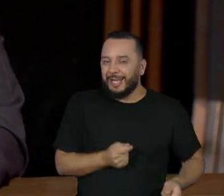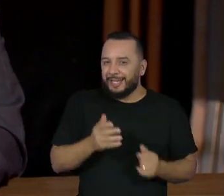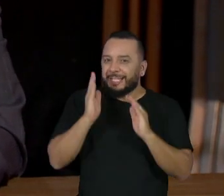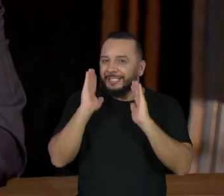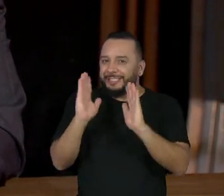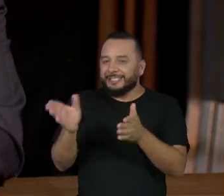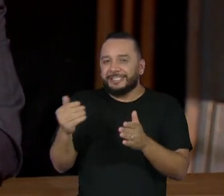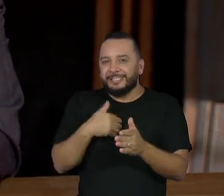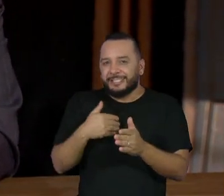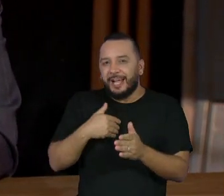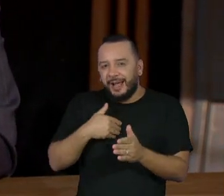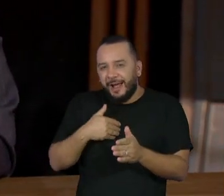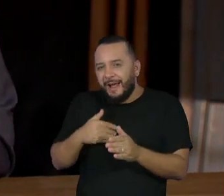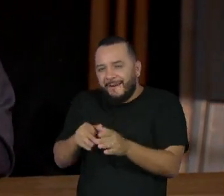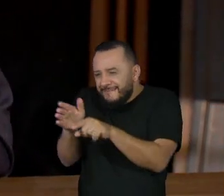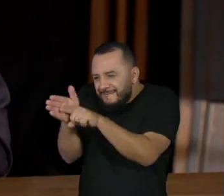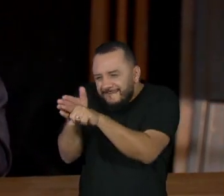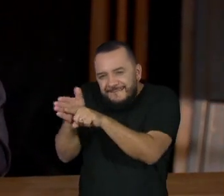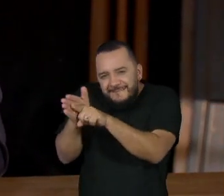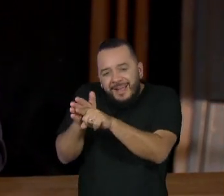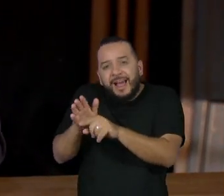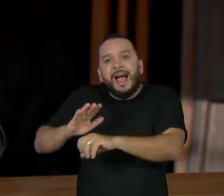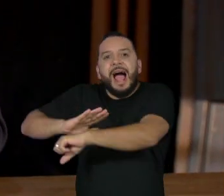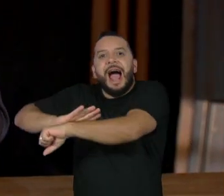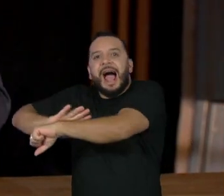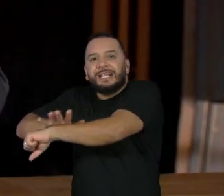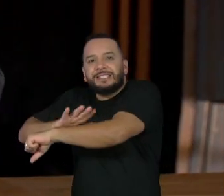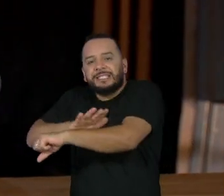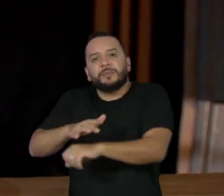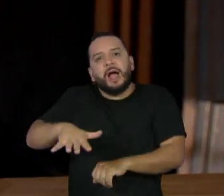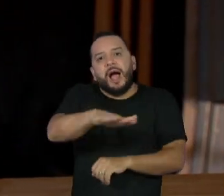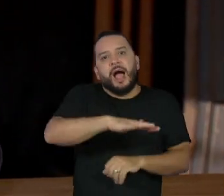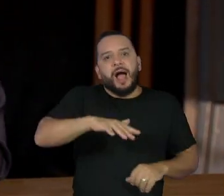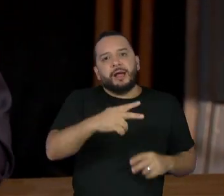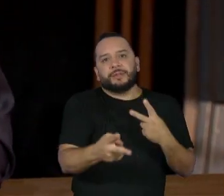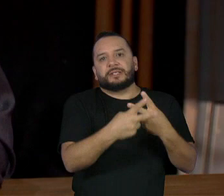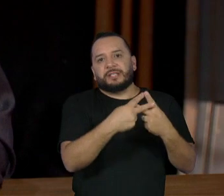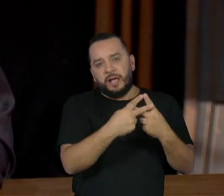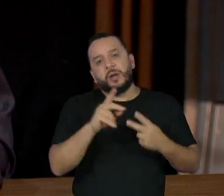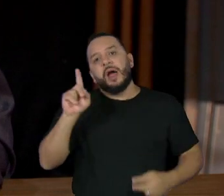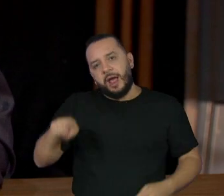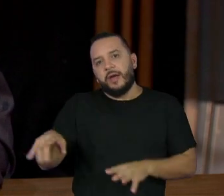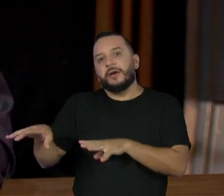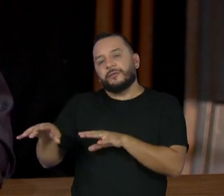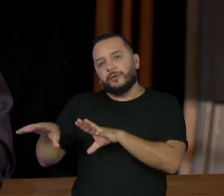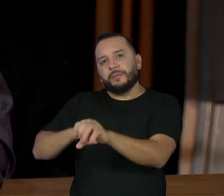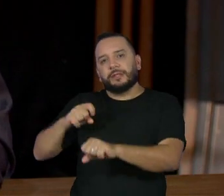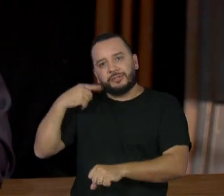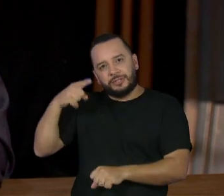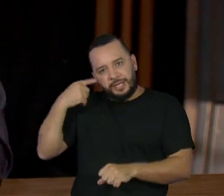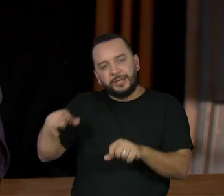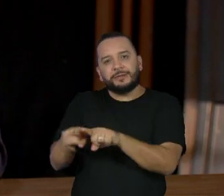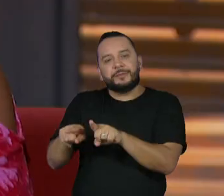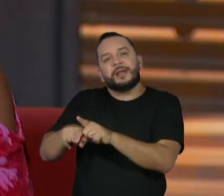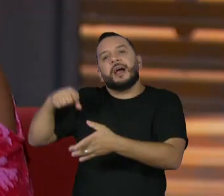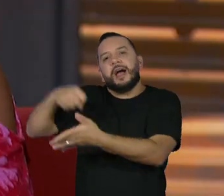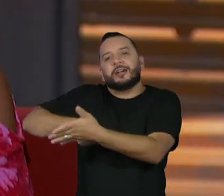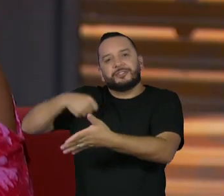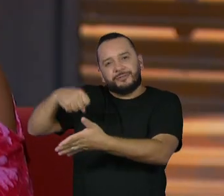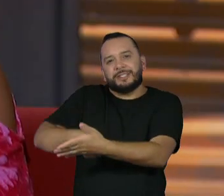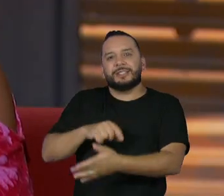liga racismo e sistema penitenciário. É a advogada e ativista Tamires